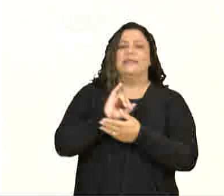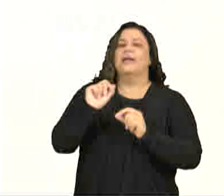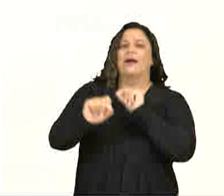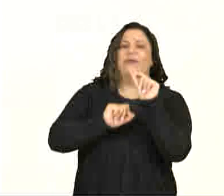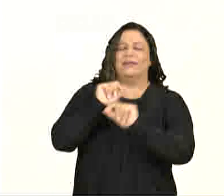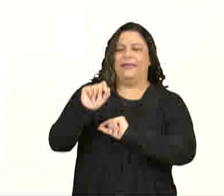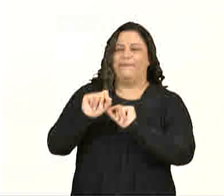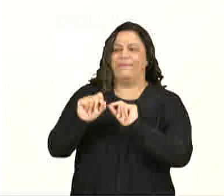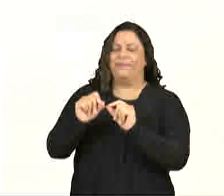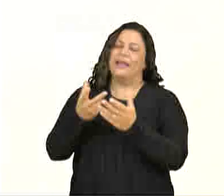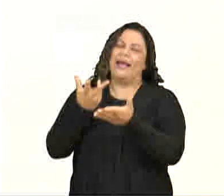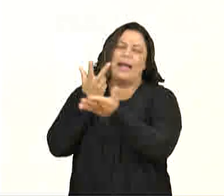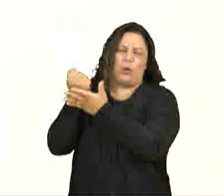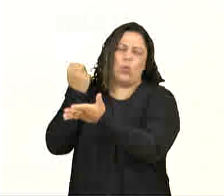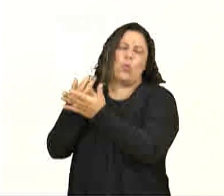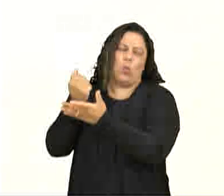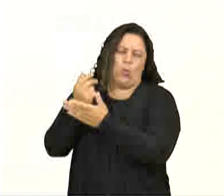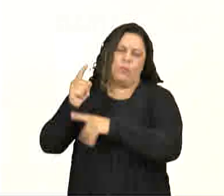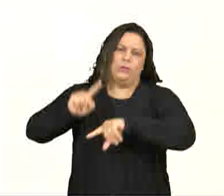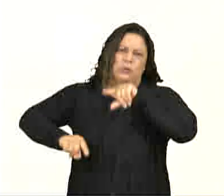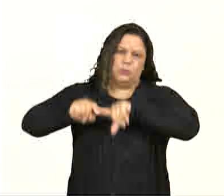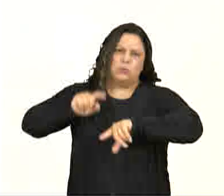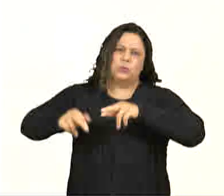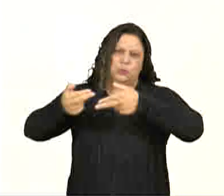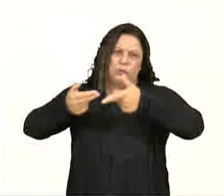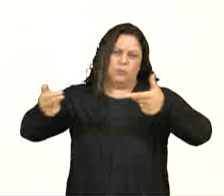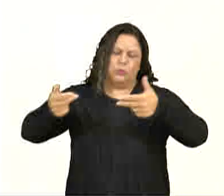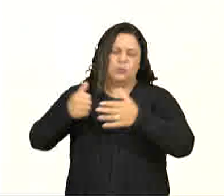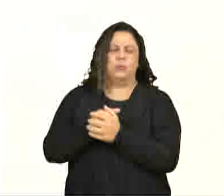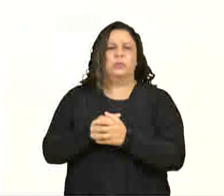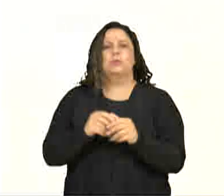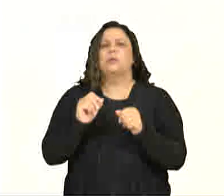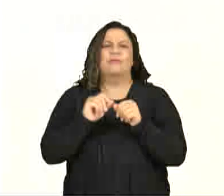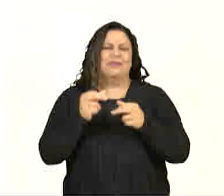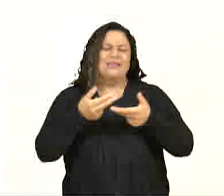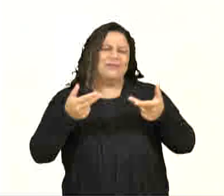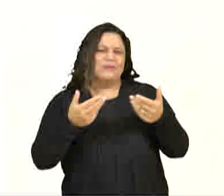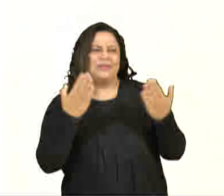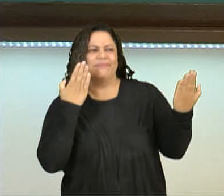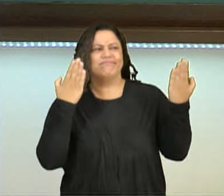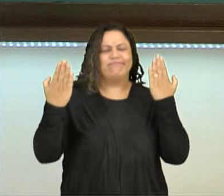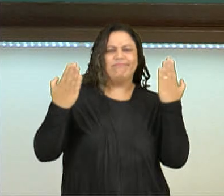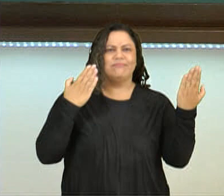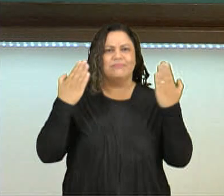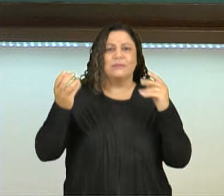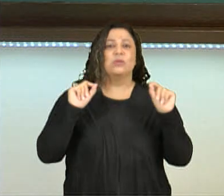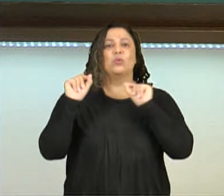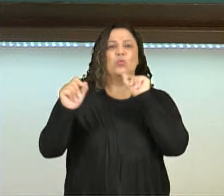de produtos manufaturados e industrializados, fazendo com que a gente tenha uma noção de